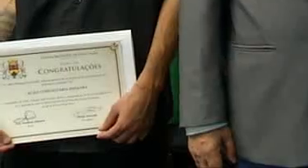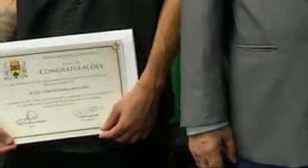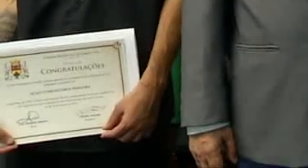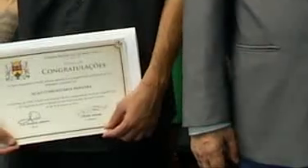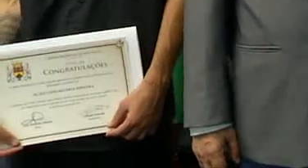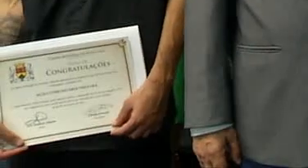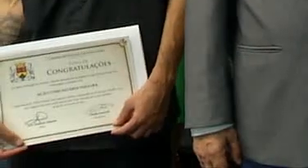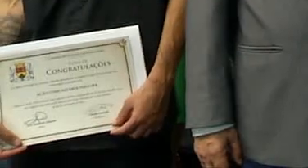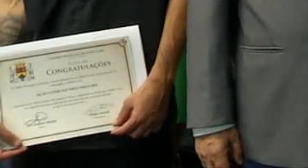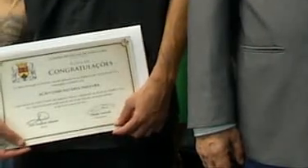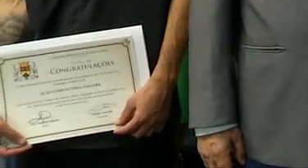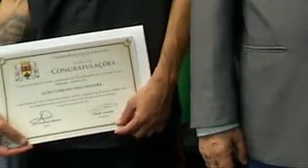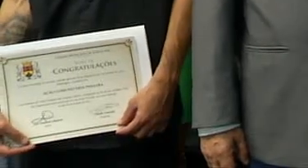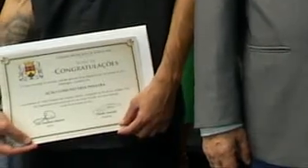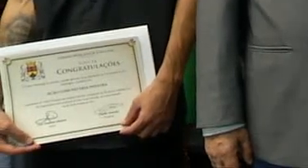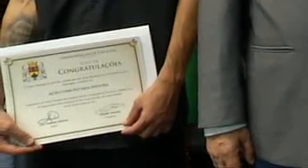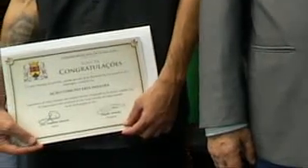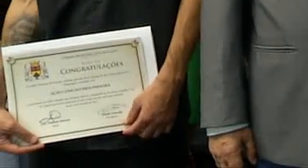social